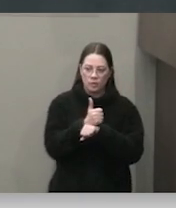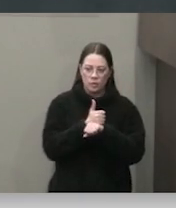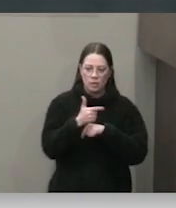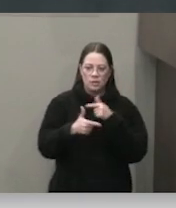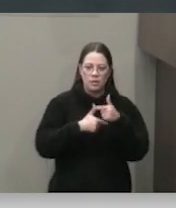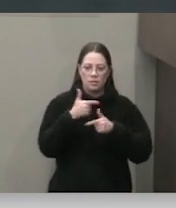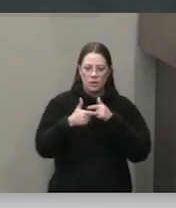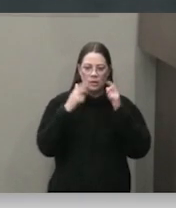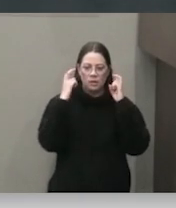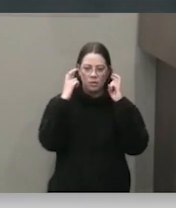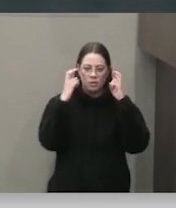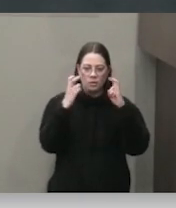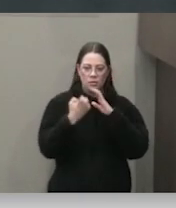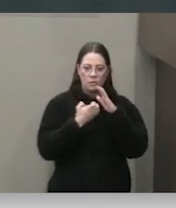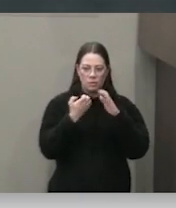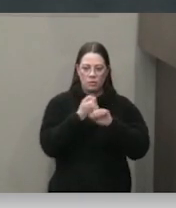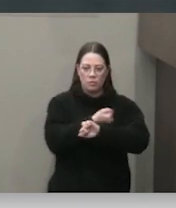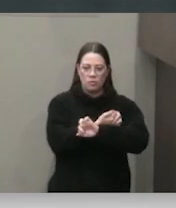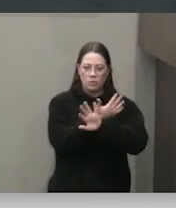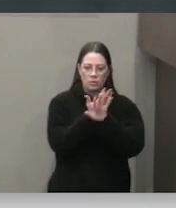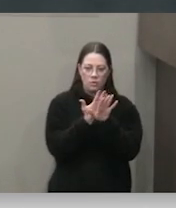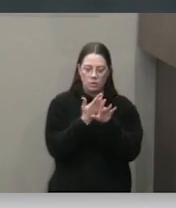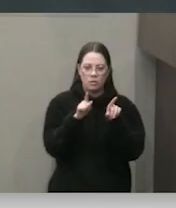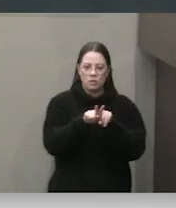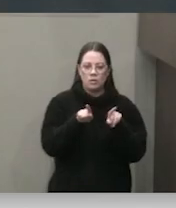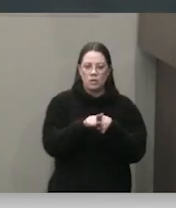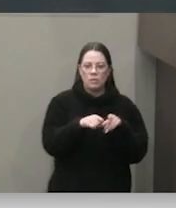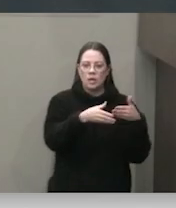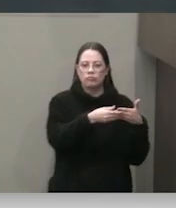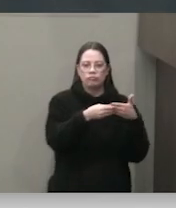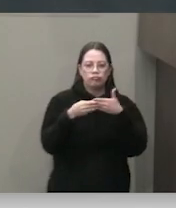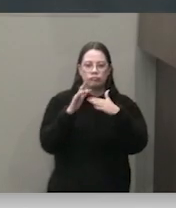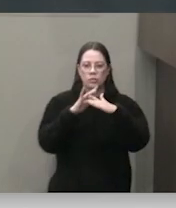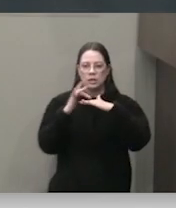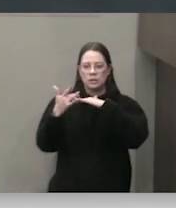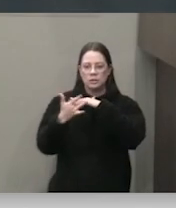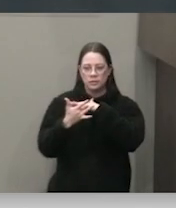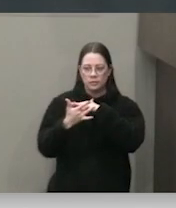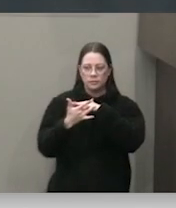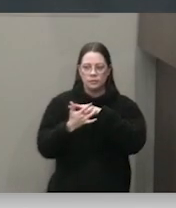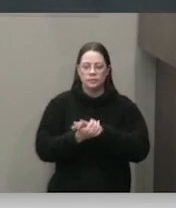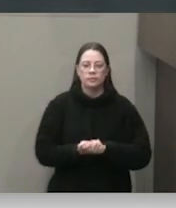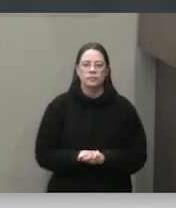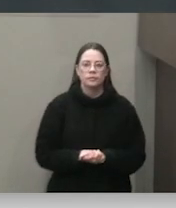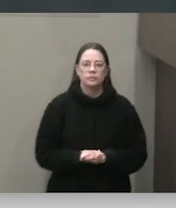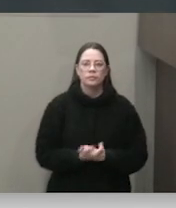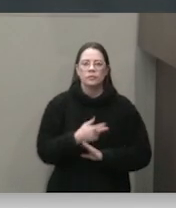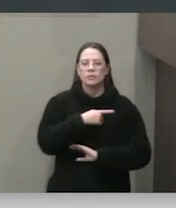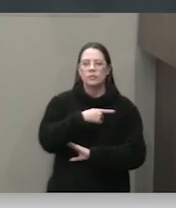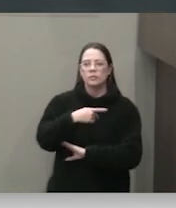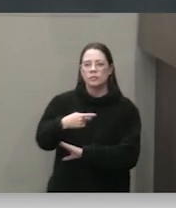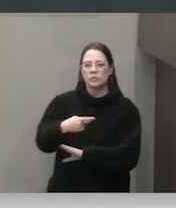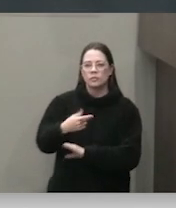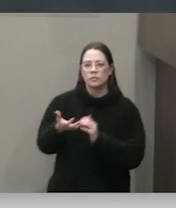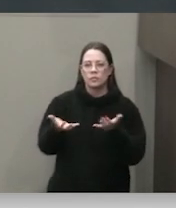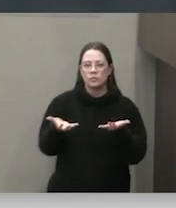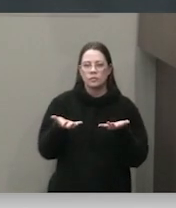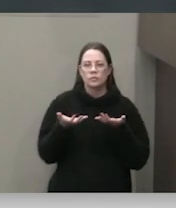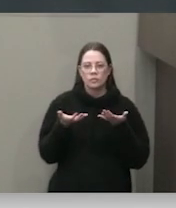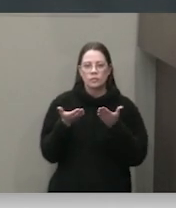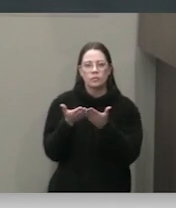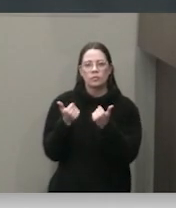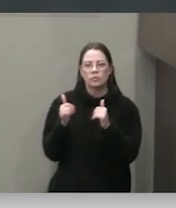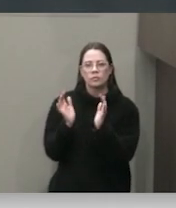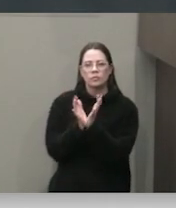fazem presente em grande número, e também quem nos acompanha através das redes sociais. Senhor presidente, quero pedir